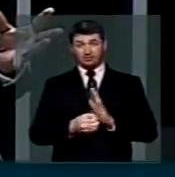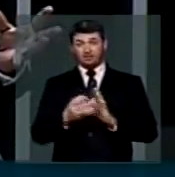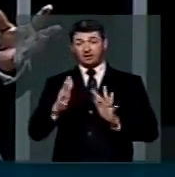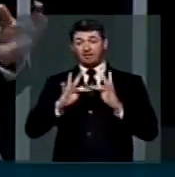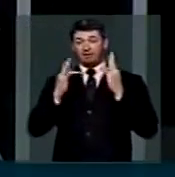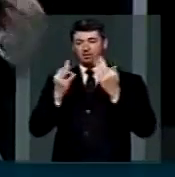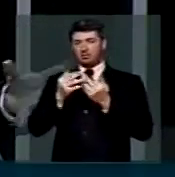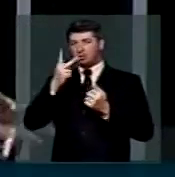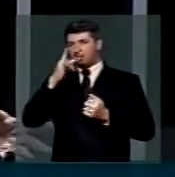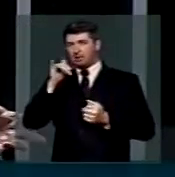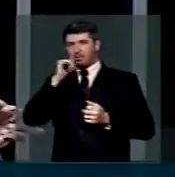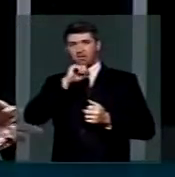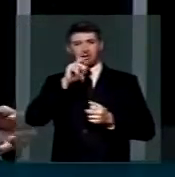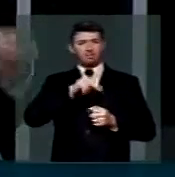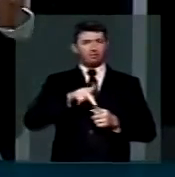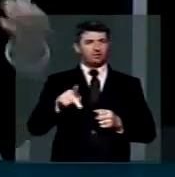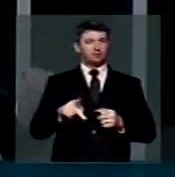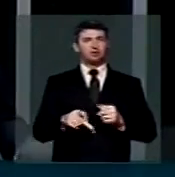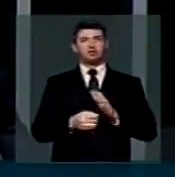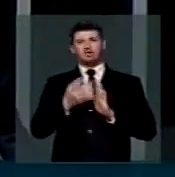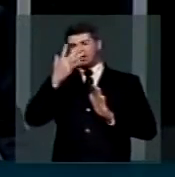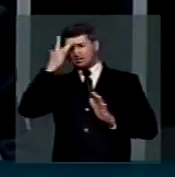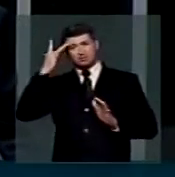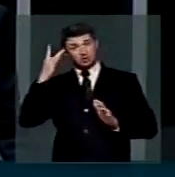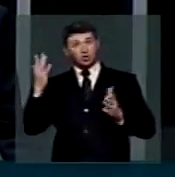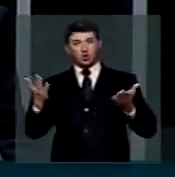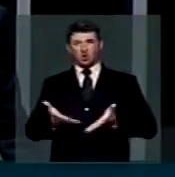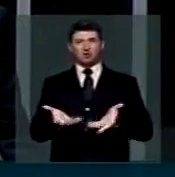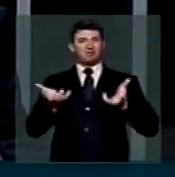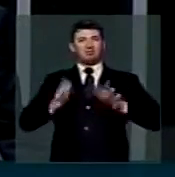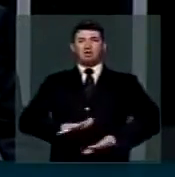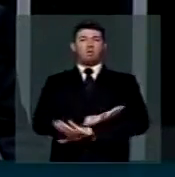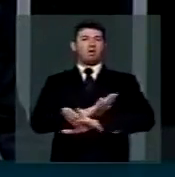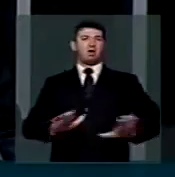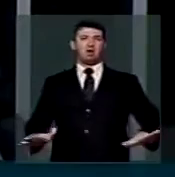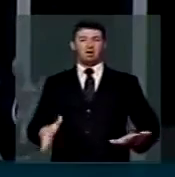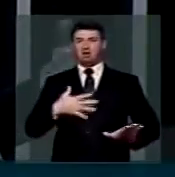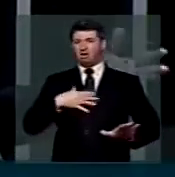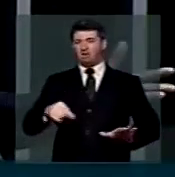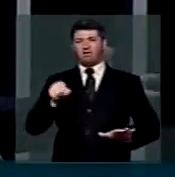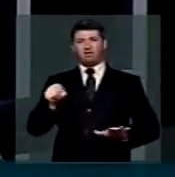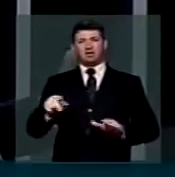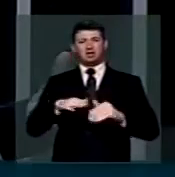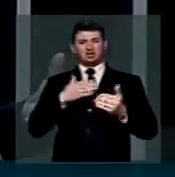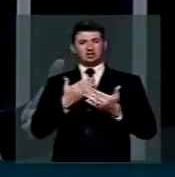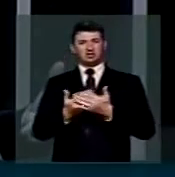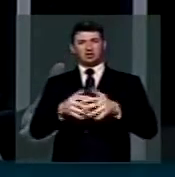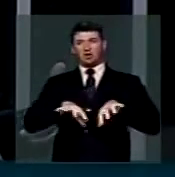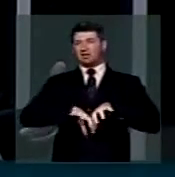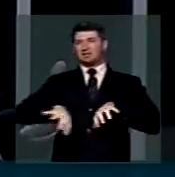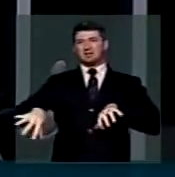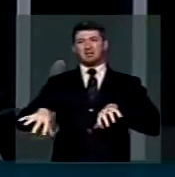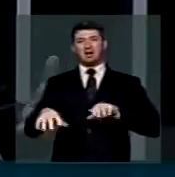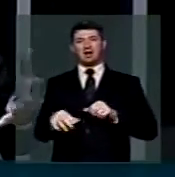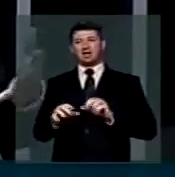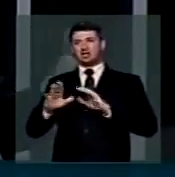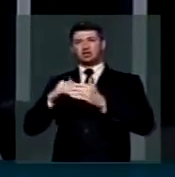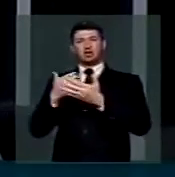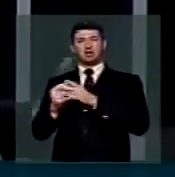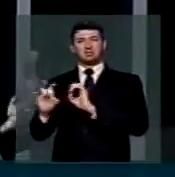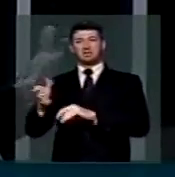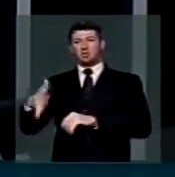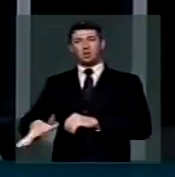pais, muitos professores, muitas pessoas hoje não querem mais ver o seu filho numa escola segregada.